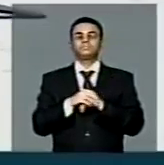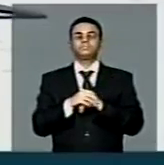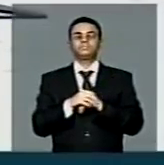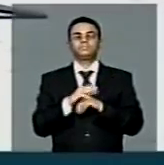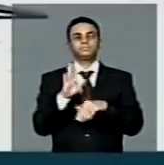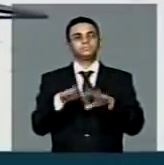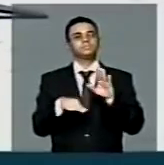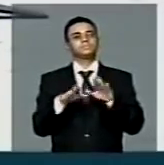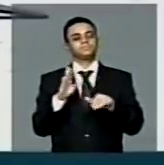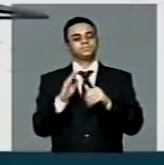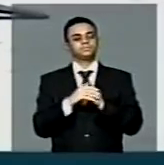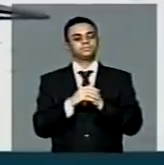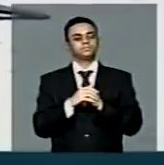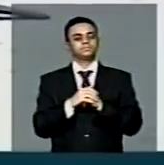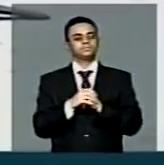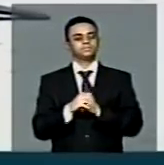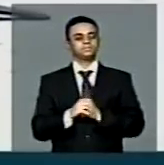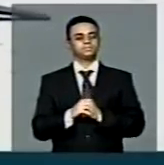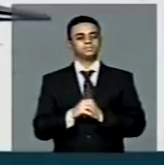Talvez